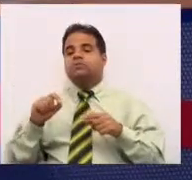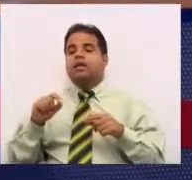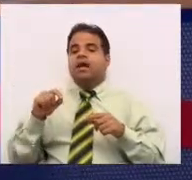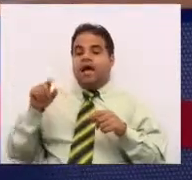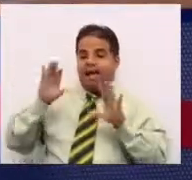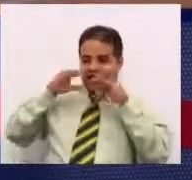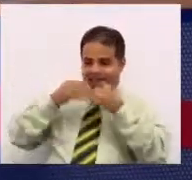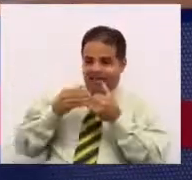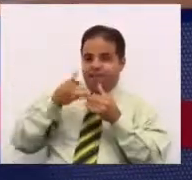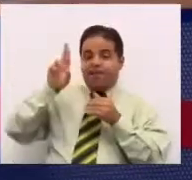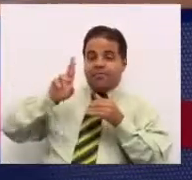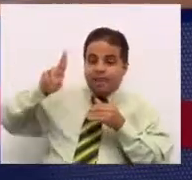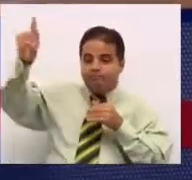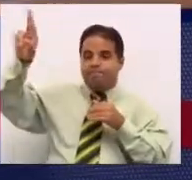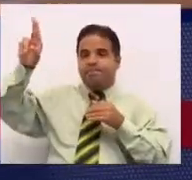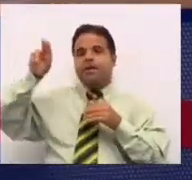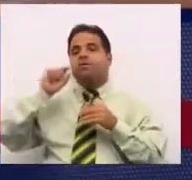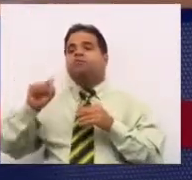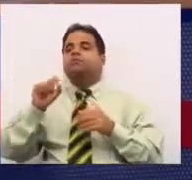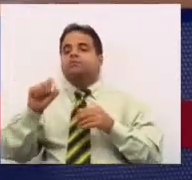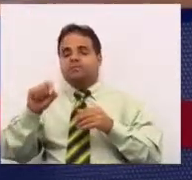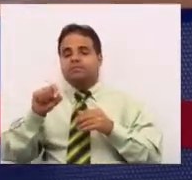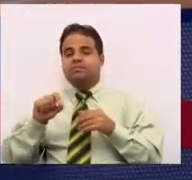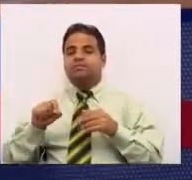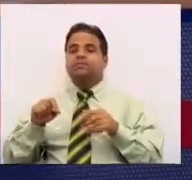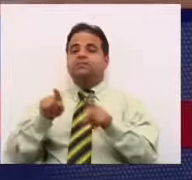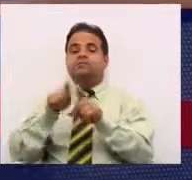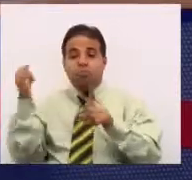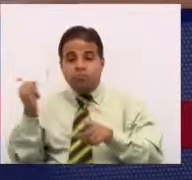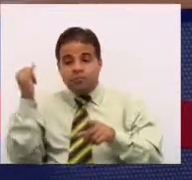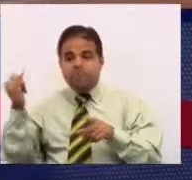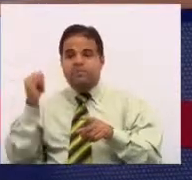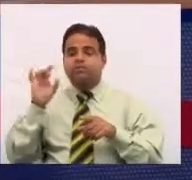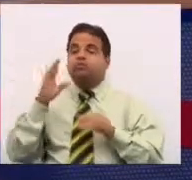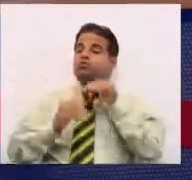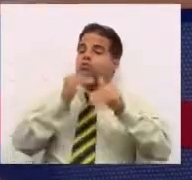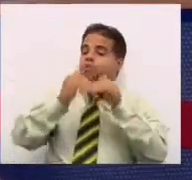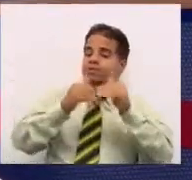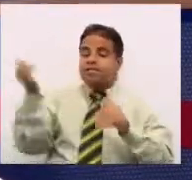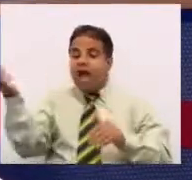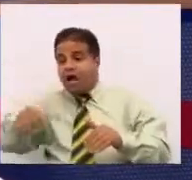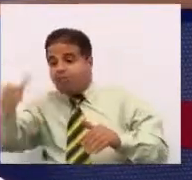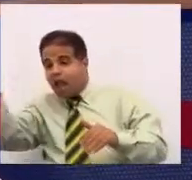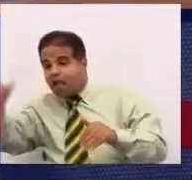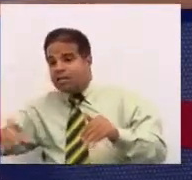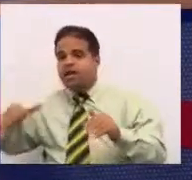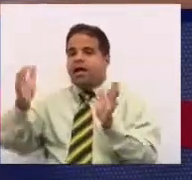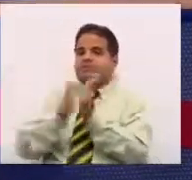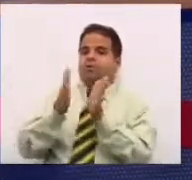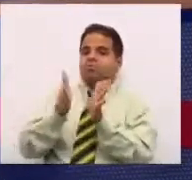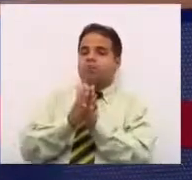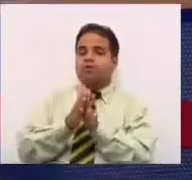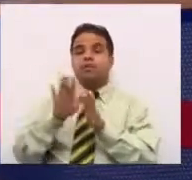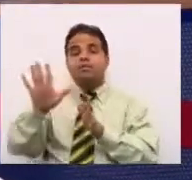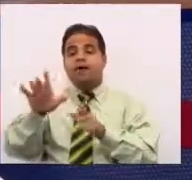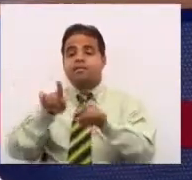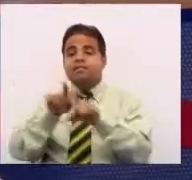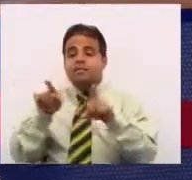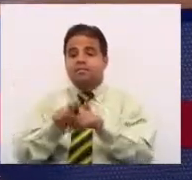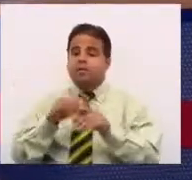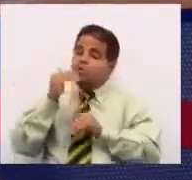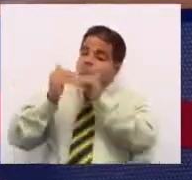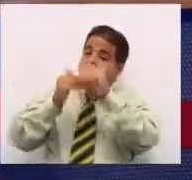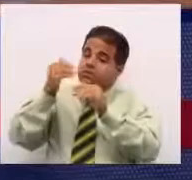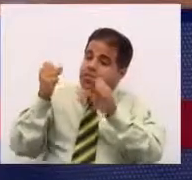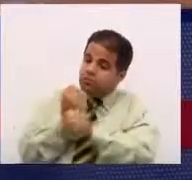papel importantíssimo também, não só no processo de avaliação das propostas do Executivo, mas sobretudo no processo